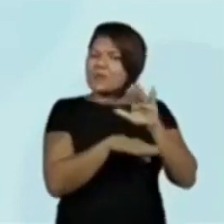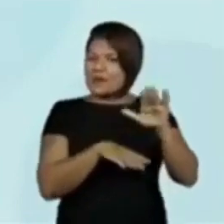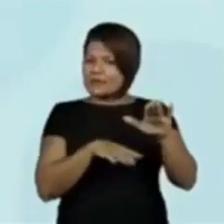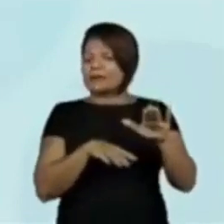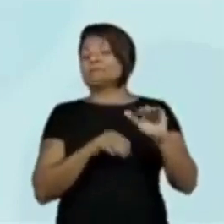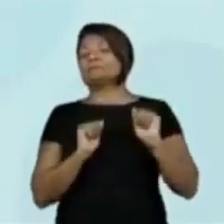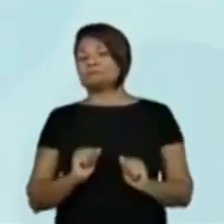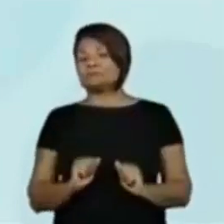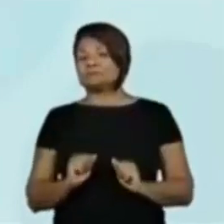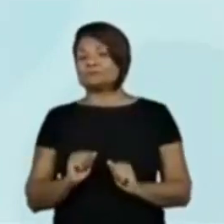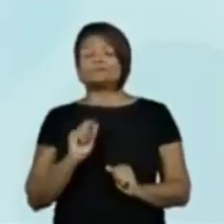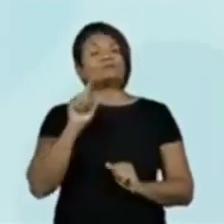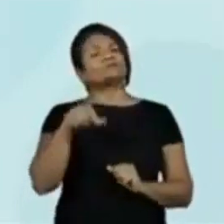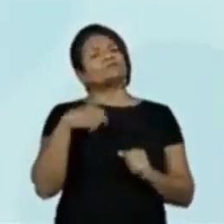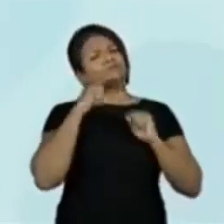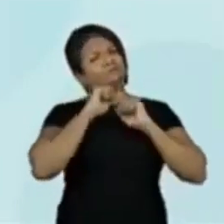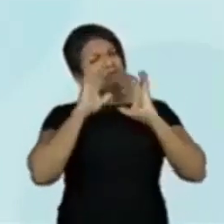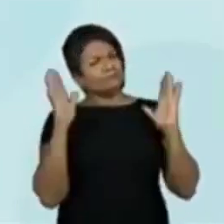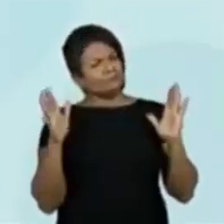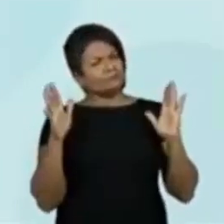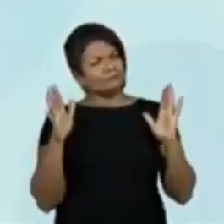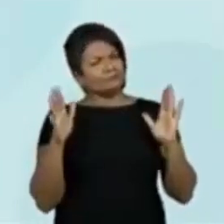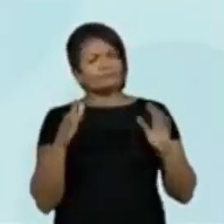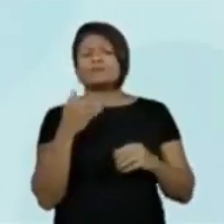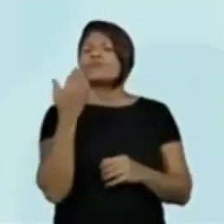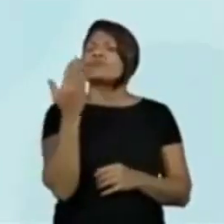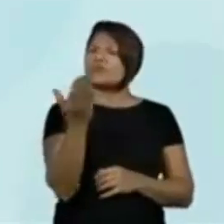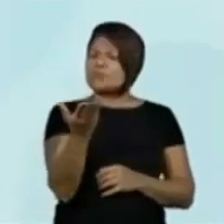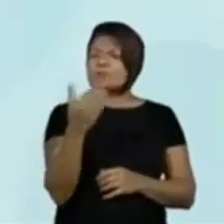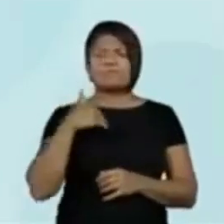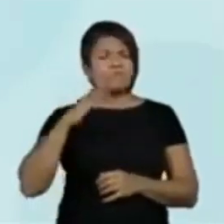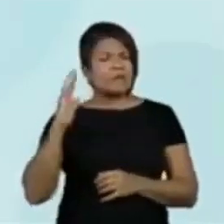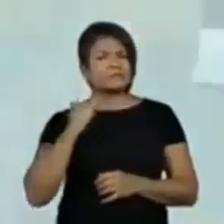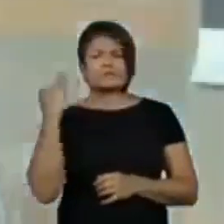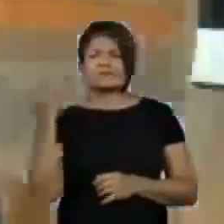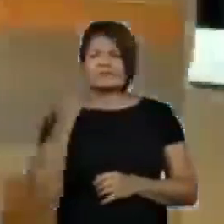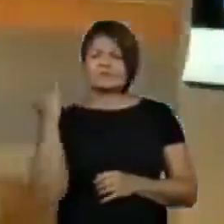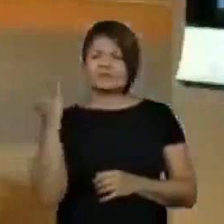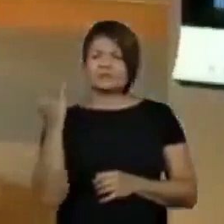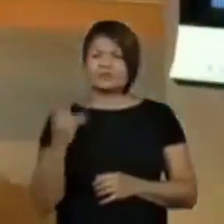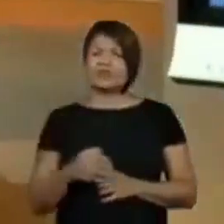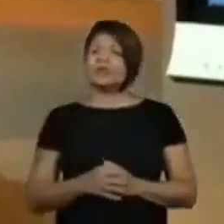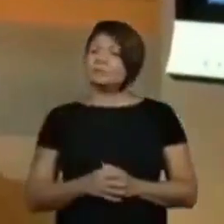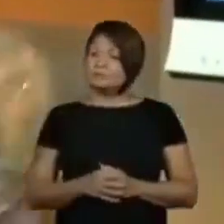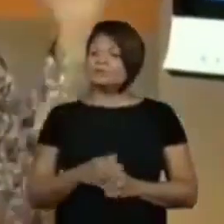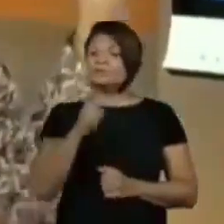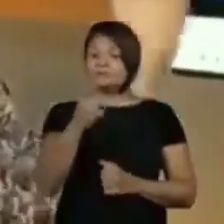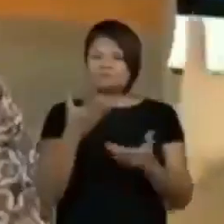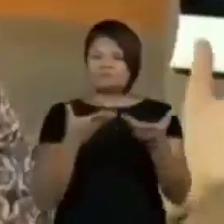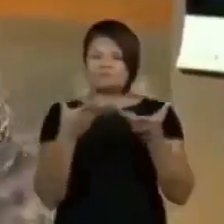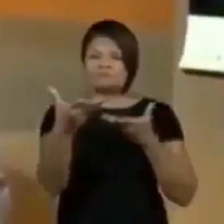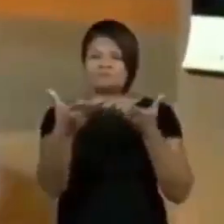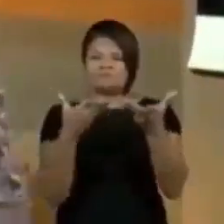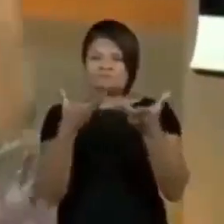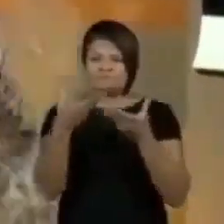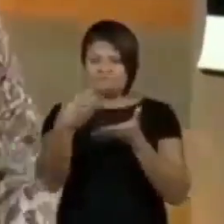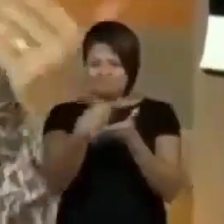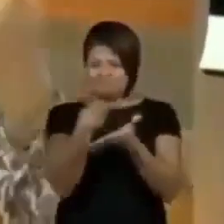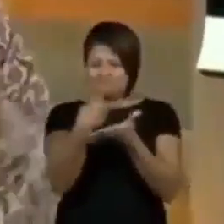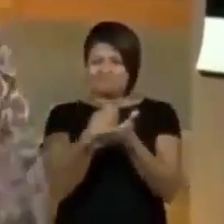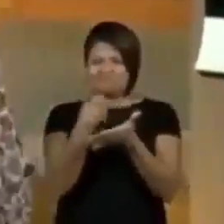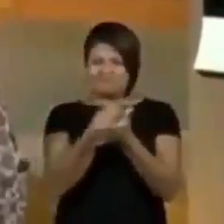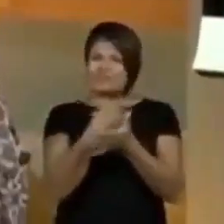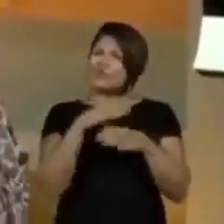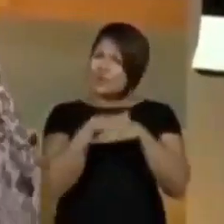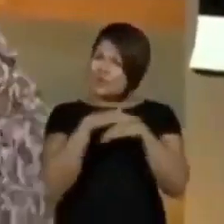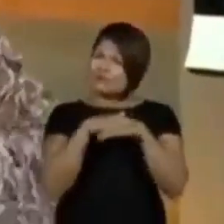Centro de Mídias. E claro, pessoal, o mais importante, aquela interação pelo chat.